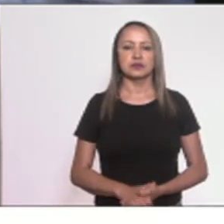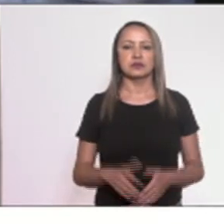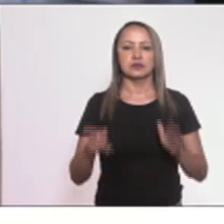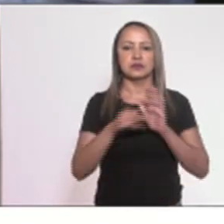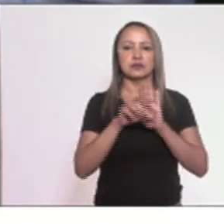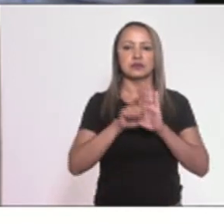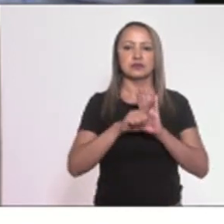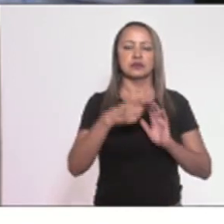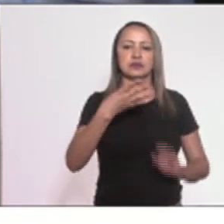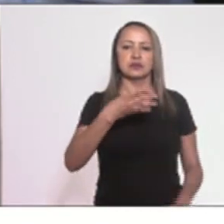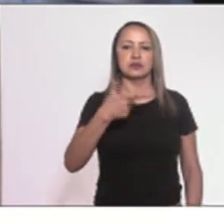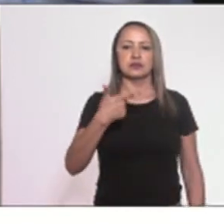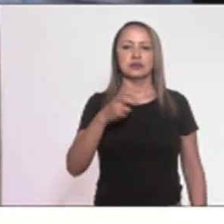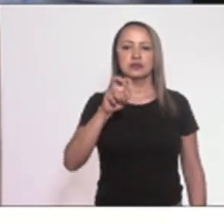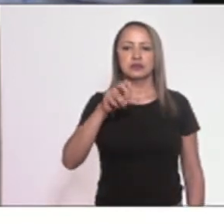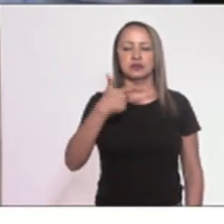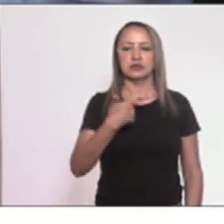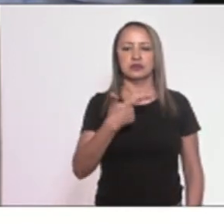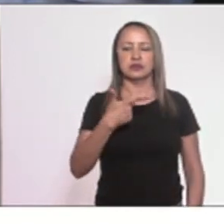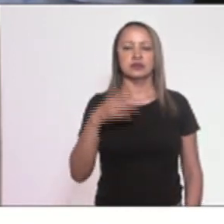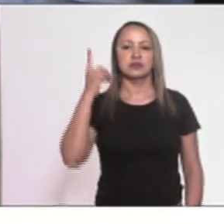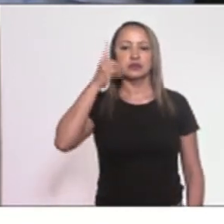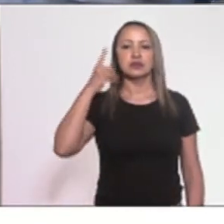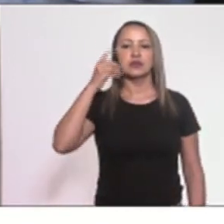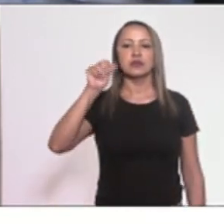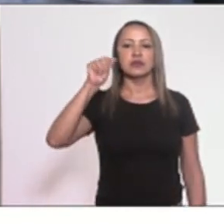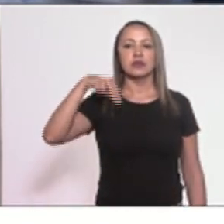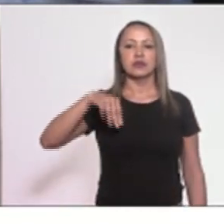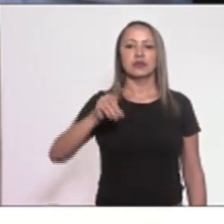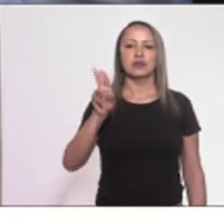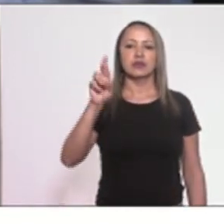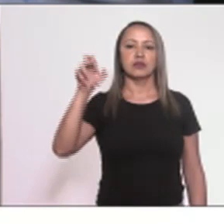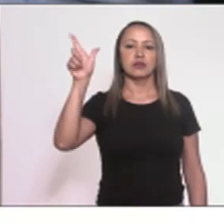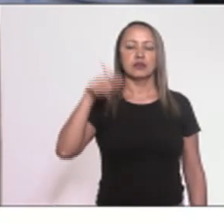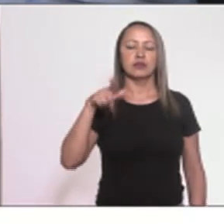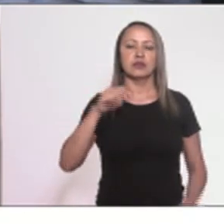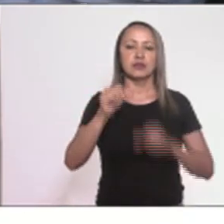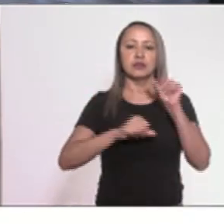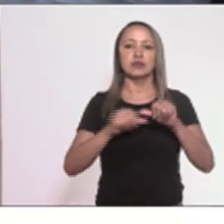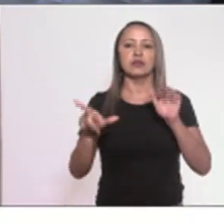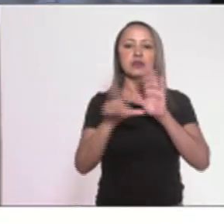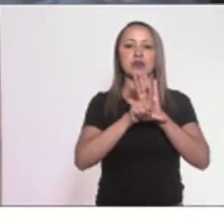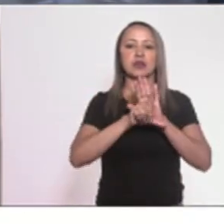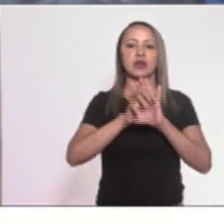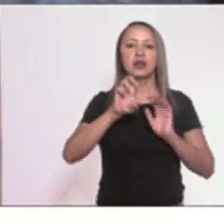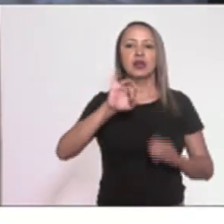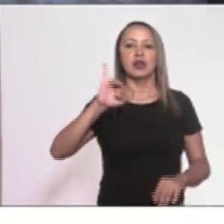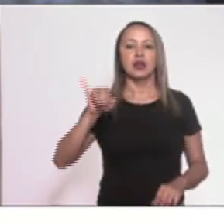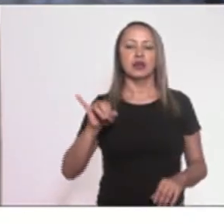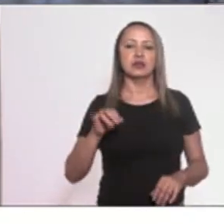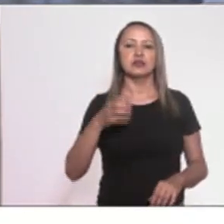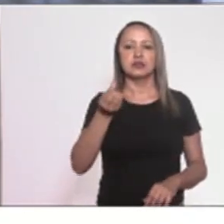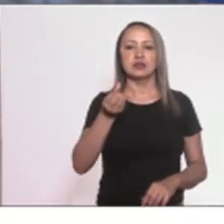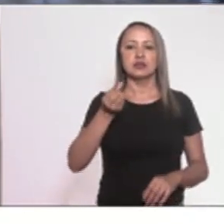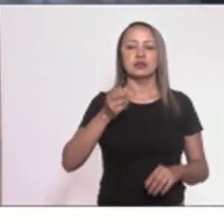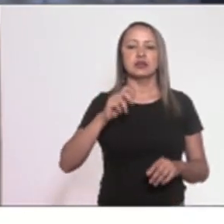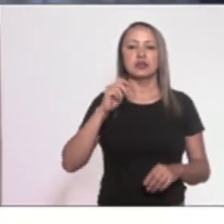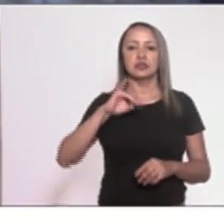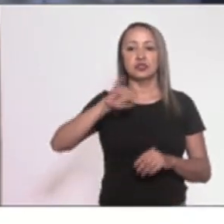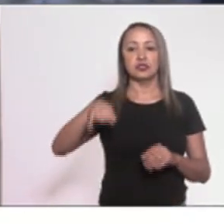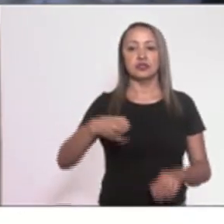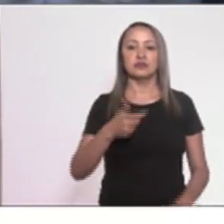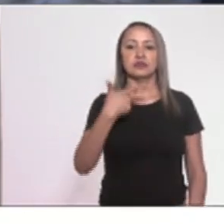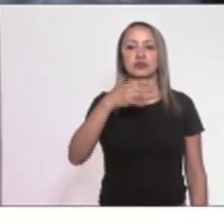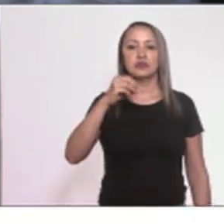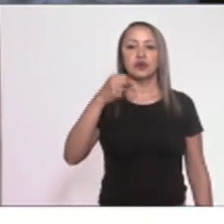Projeto de lei 4252, de autoria do deputado André Siciliano, que altera a lei 5.645, de 6 de janeiro de 2010, para incluir no